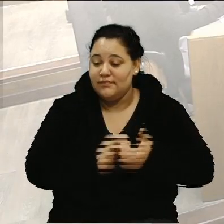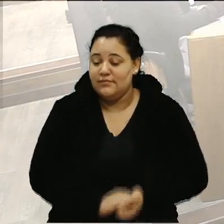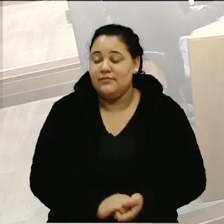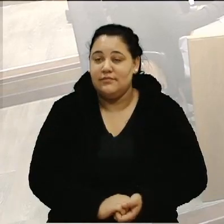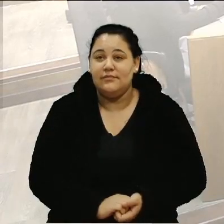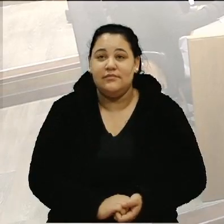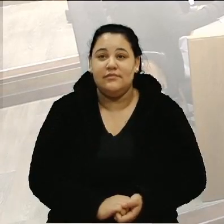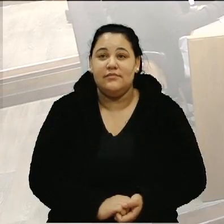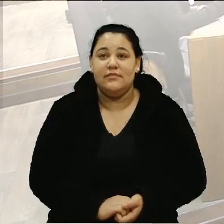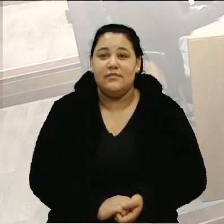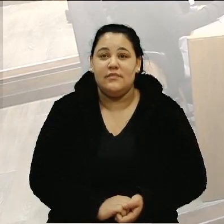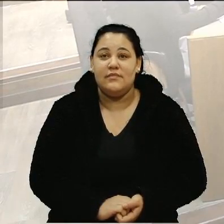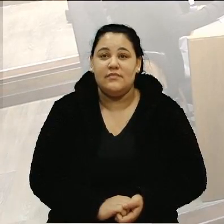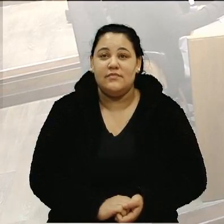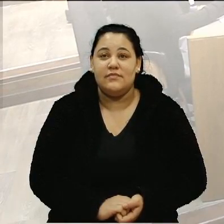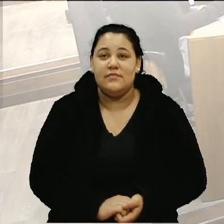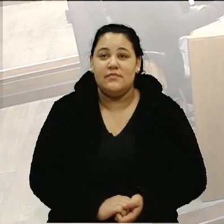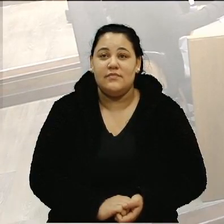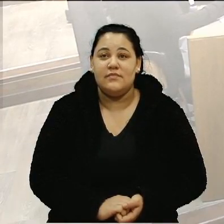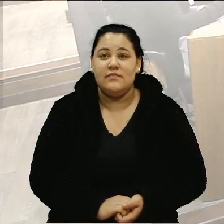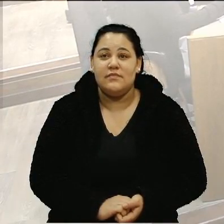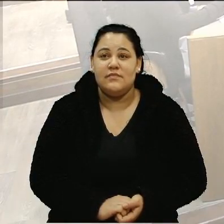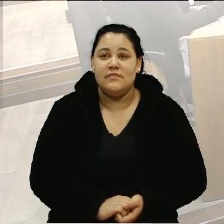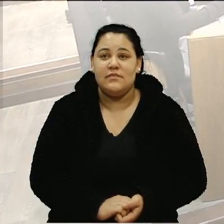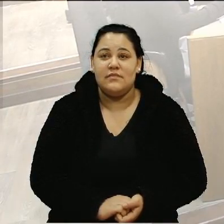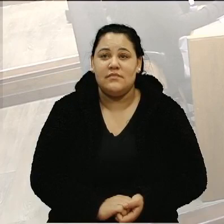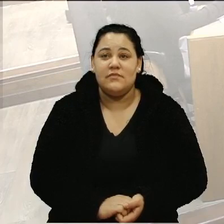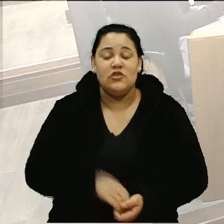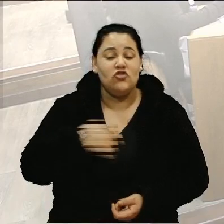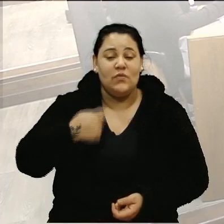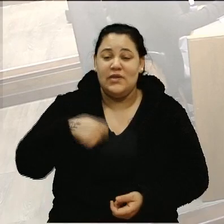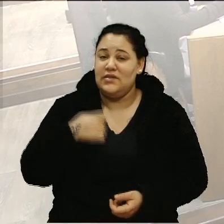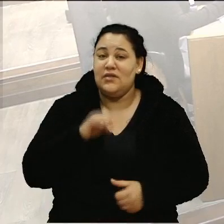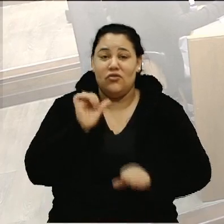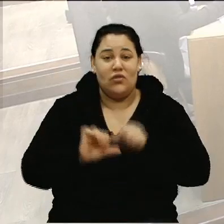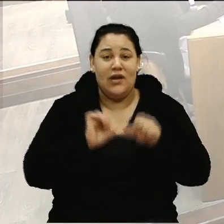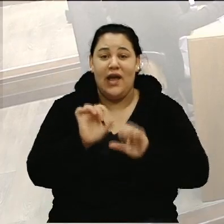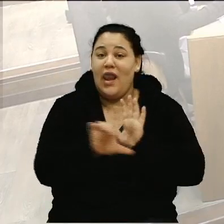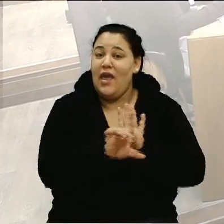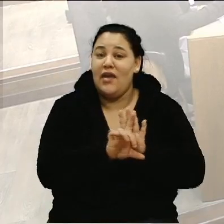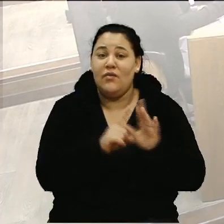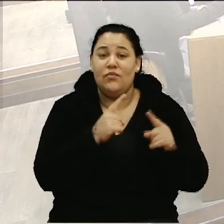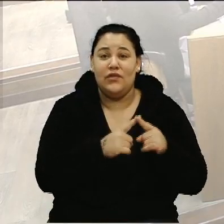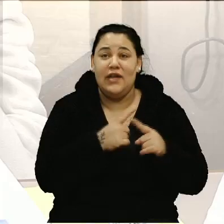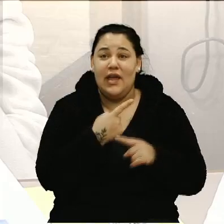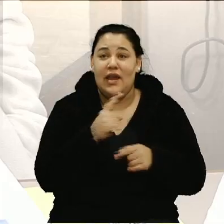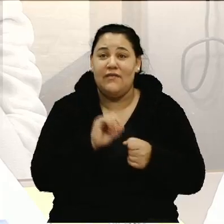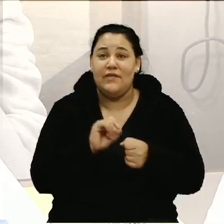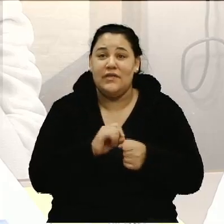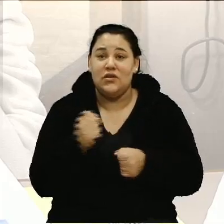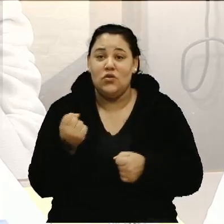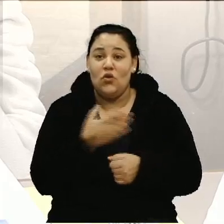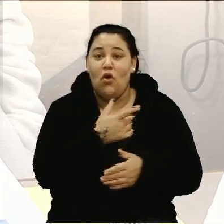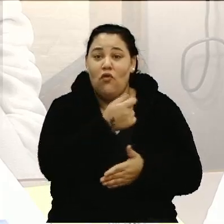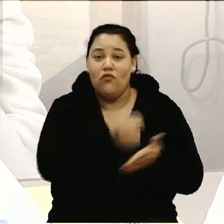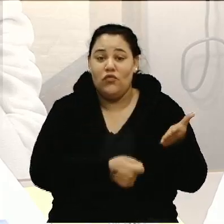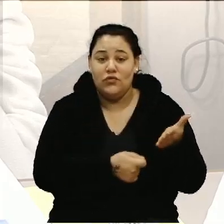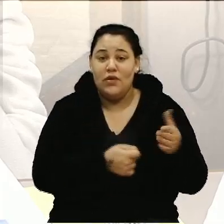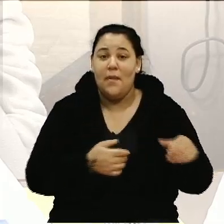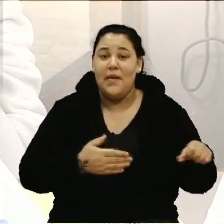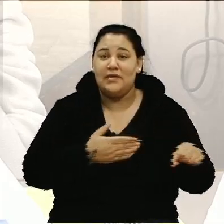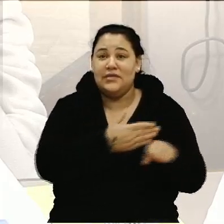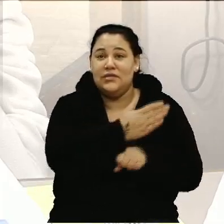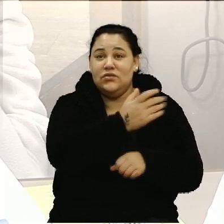precisa repensar e alterar a legislação. Porque legalmente ela fazendo um novo concurso, passando no